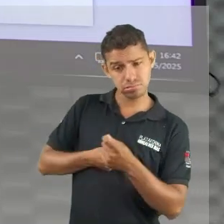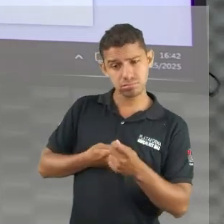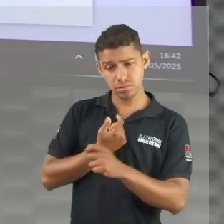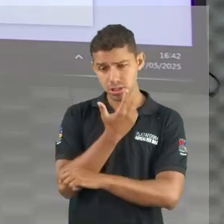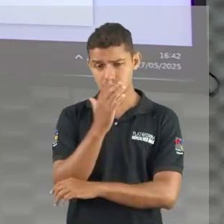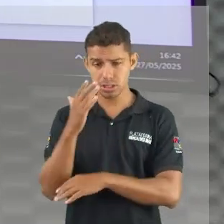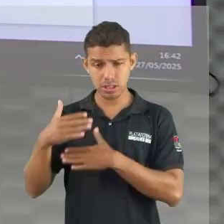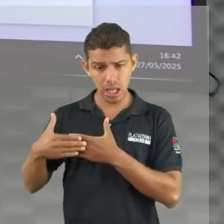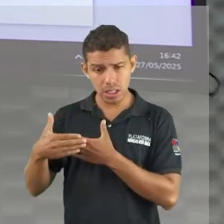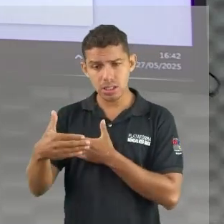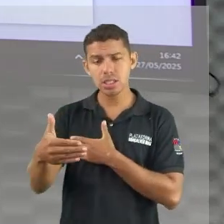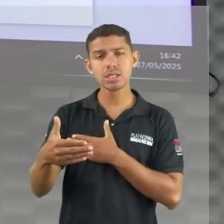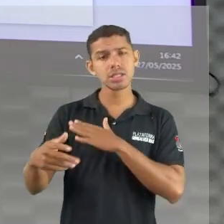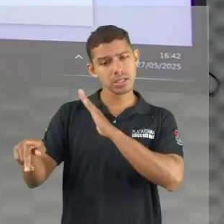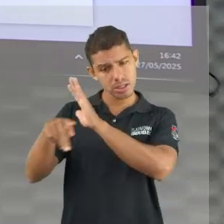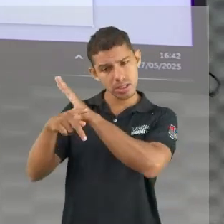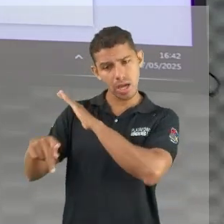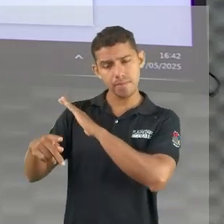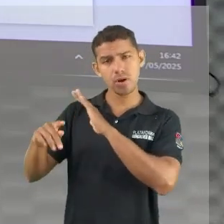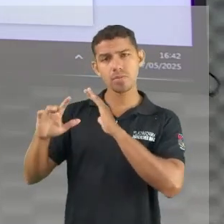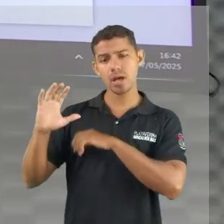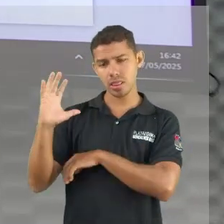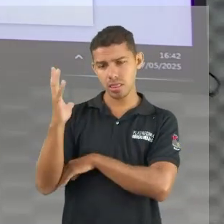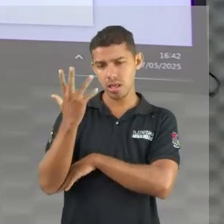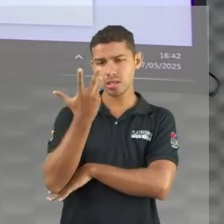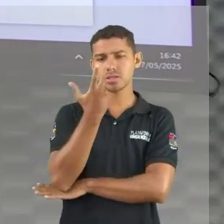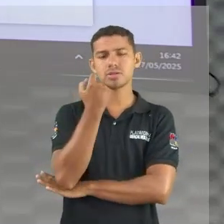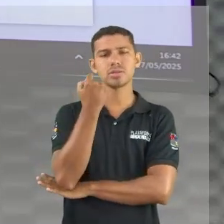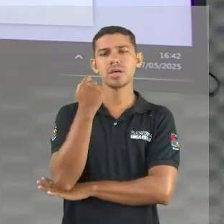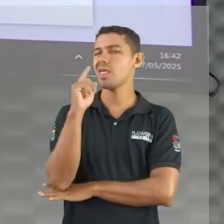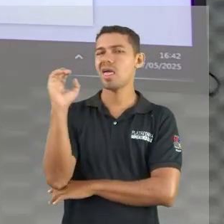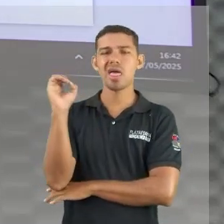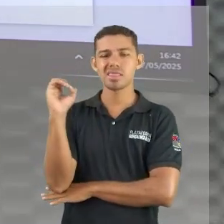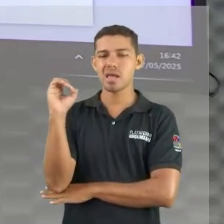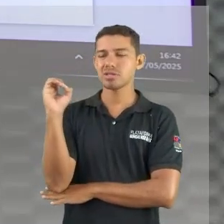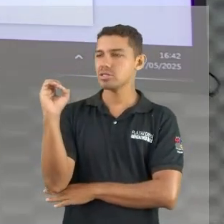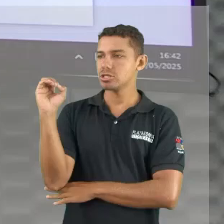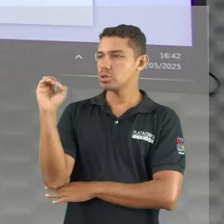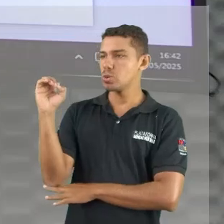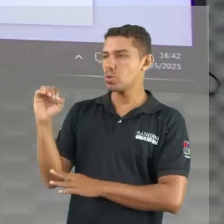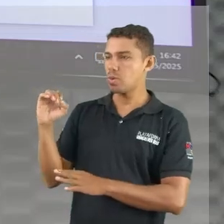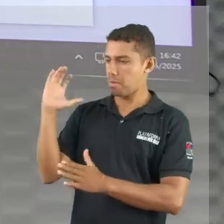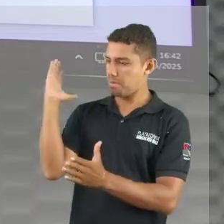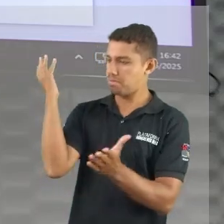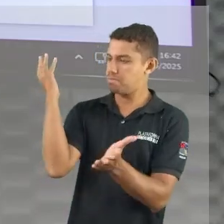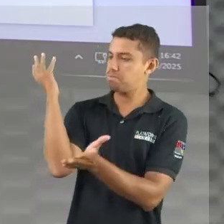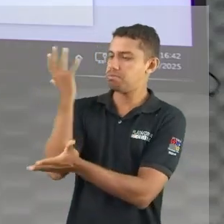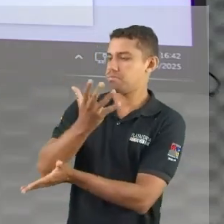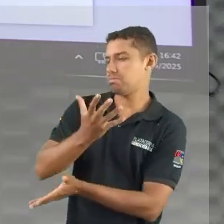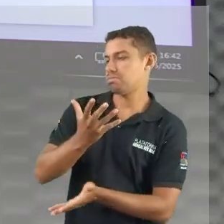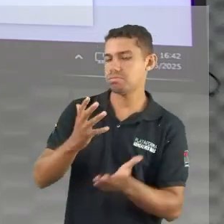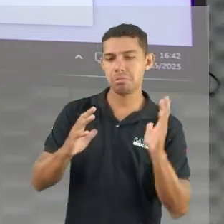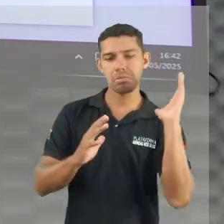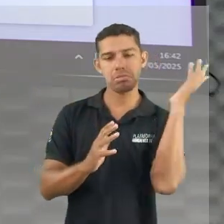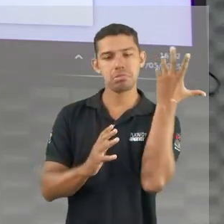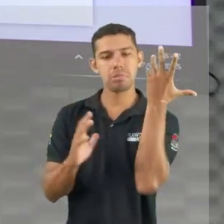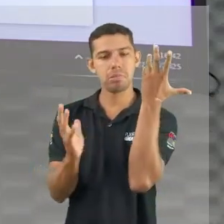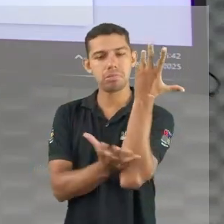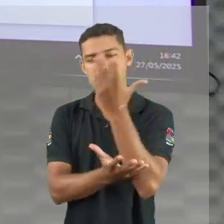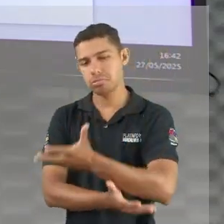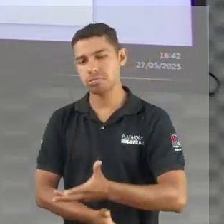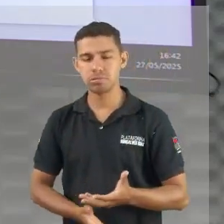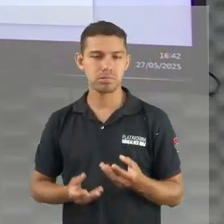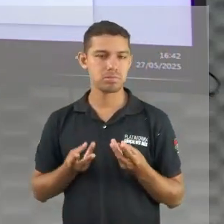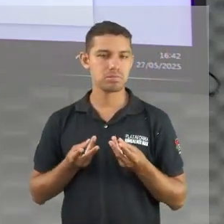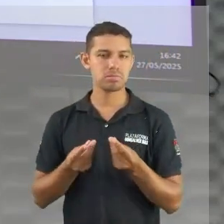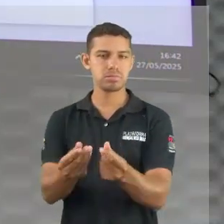das necessidades da própria natureza e não a partir da necessidade de um consumismo desenfreado, né? Então, essa é a primeira noção